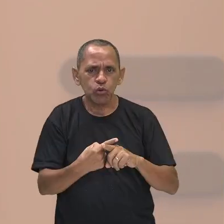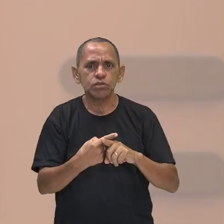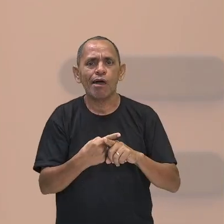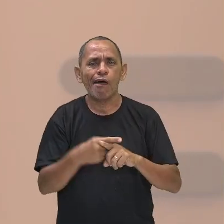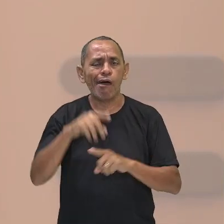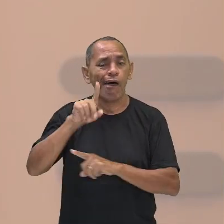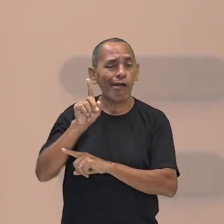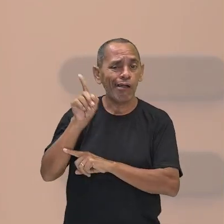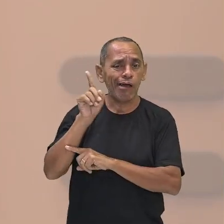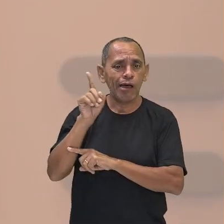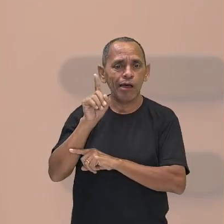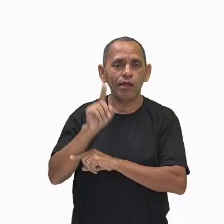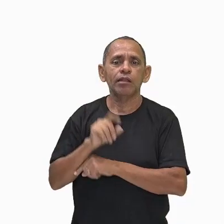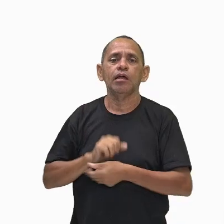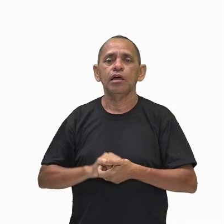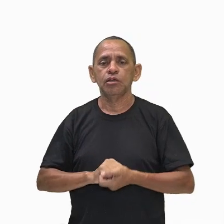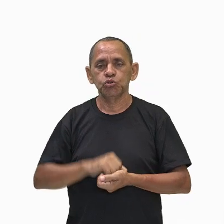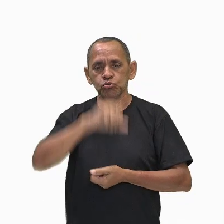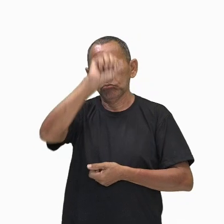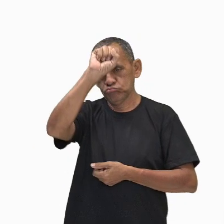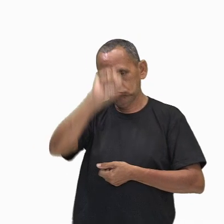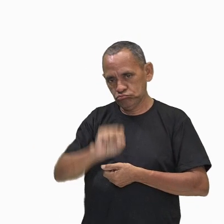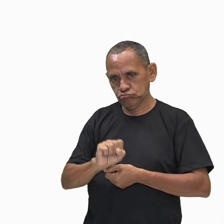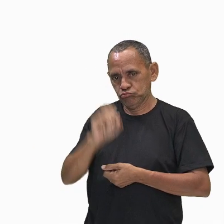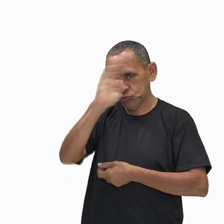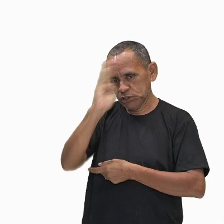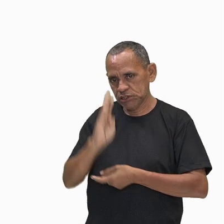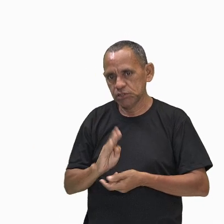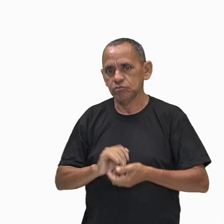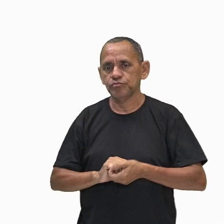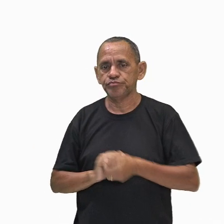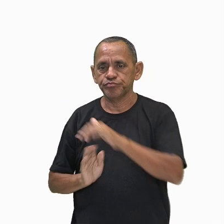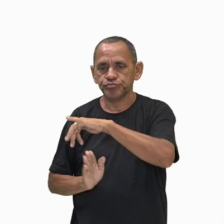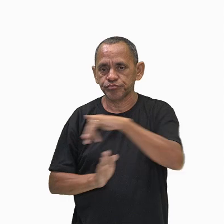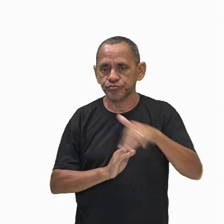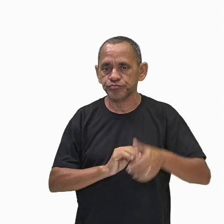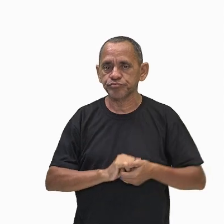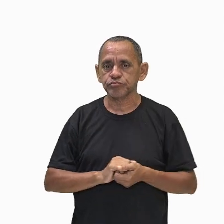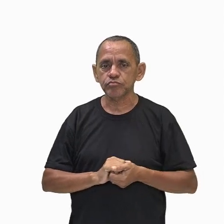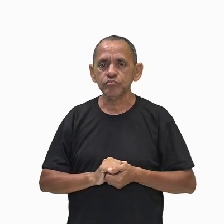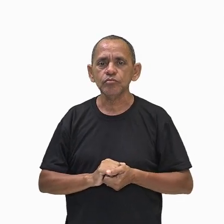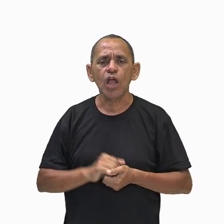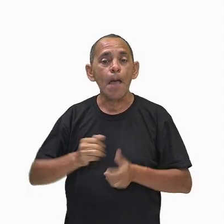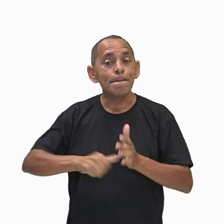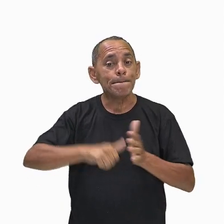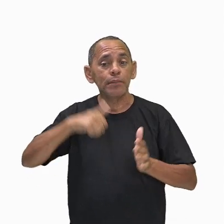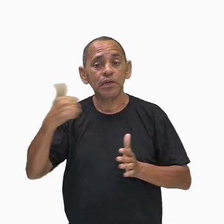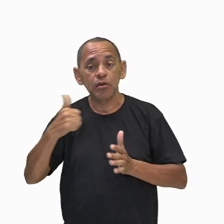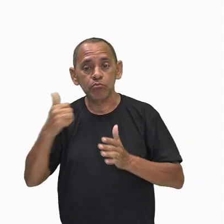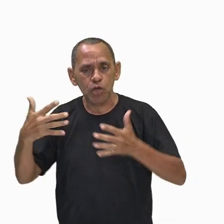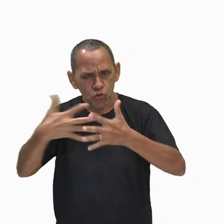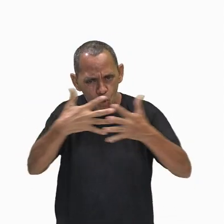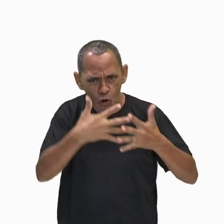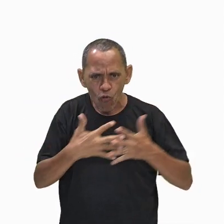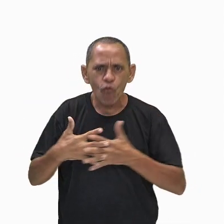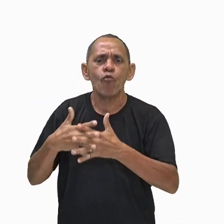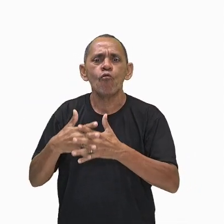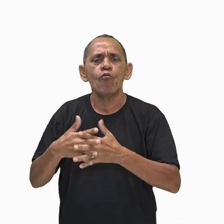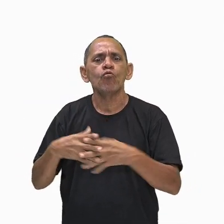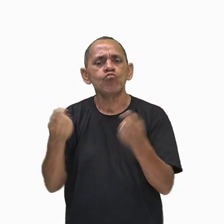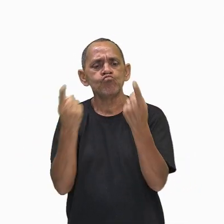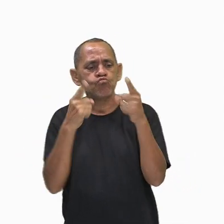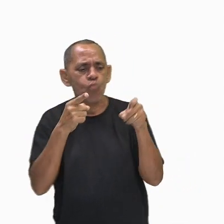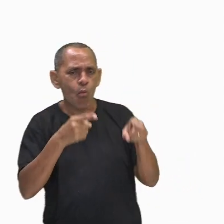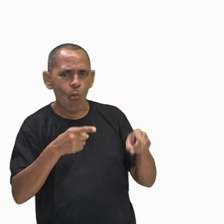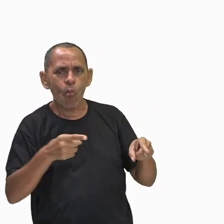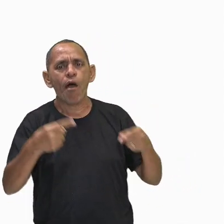é, então, o Uruguai. Vamos, então, à Guerra da Cisplatina. A Guerra da Cisplatina, ela foi o primeiro conflito enfrentado pelo Brasil, logo